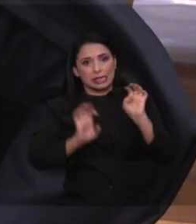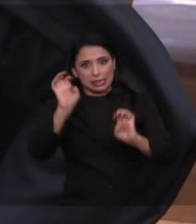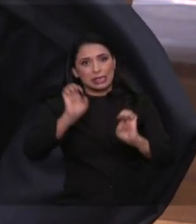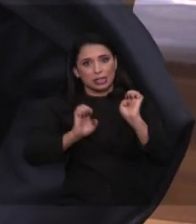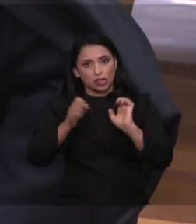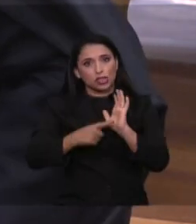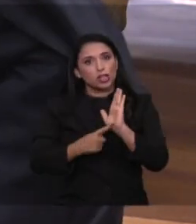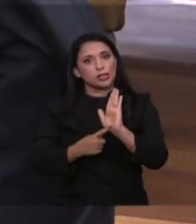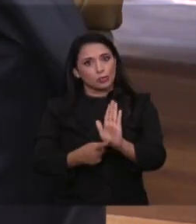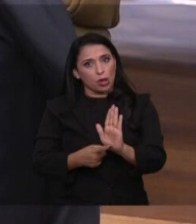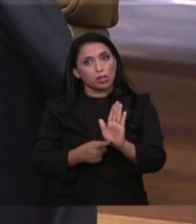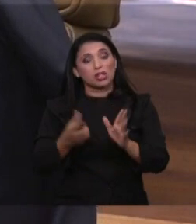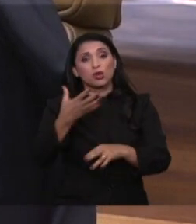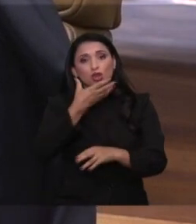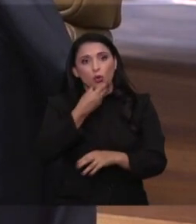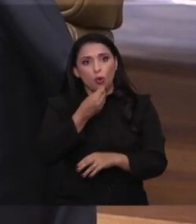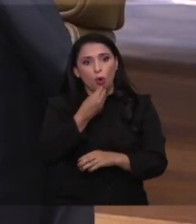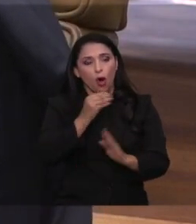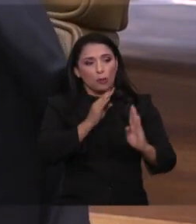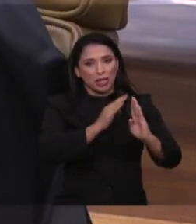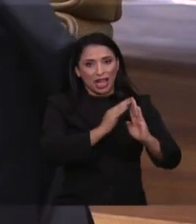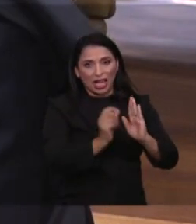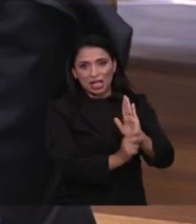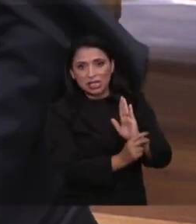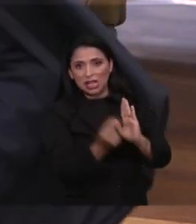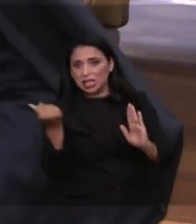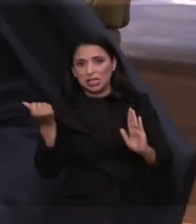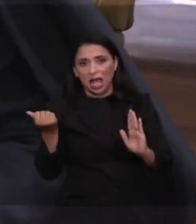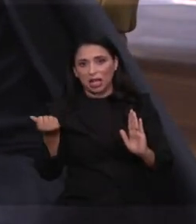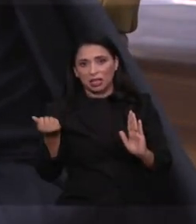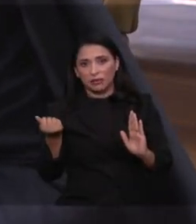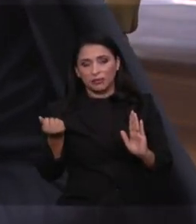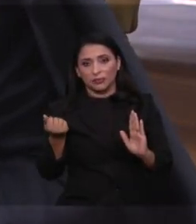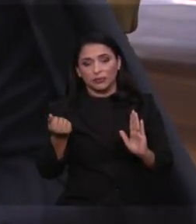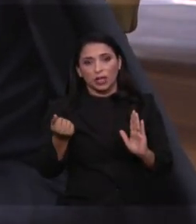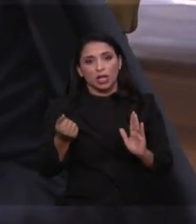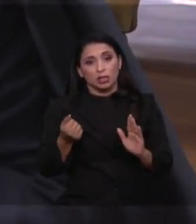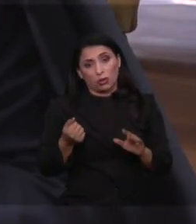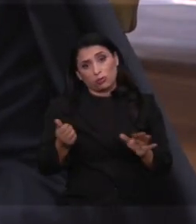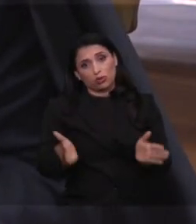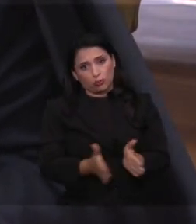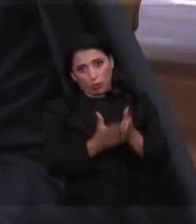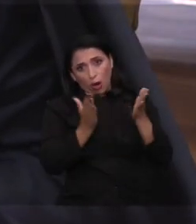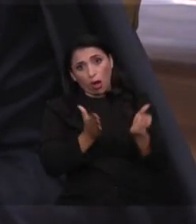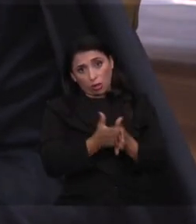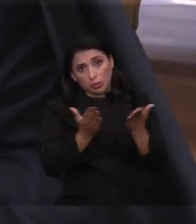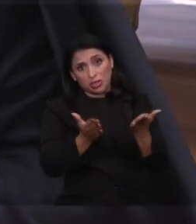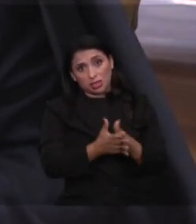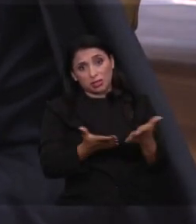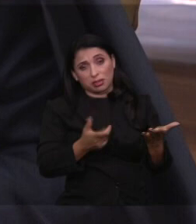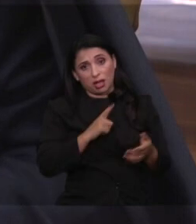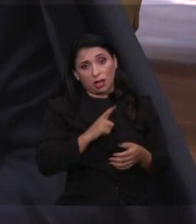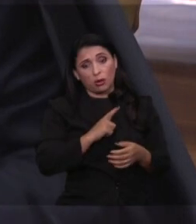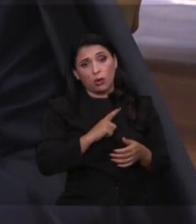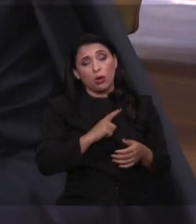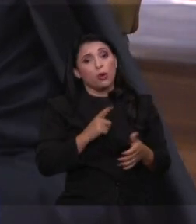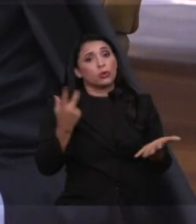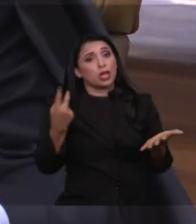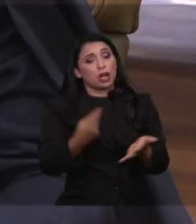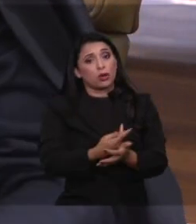principalmente nas populações de menos renda, o que se dá é que a maioria dos lares